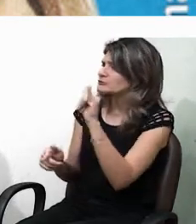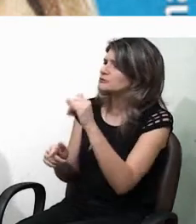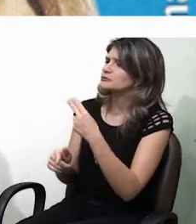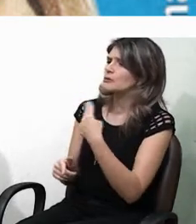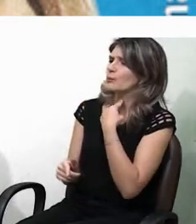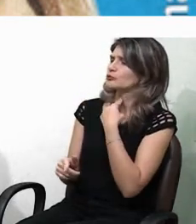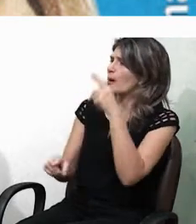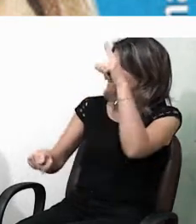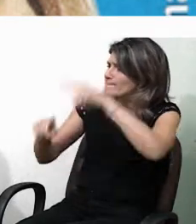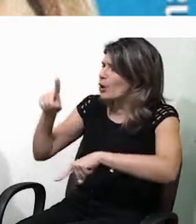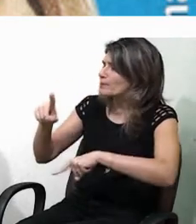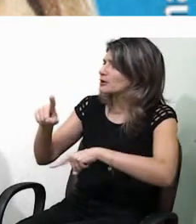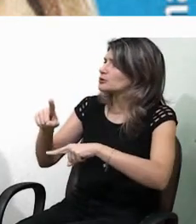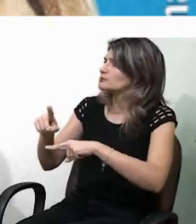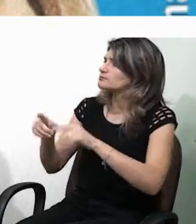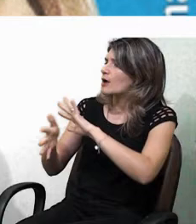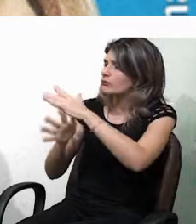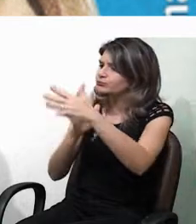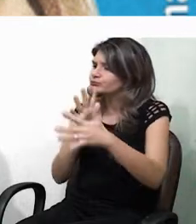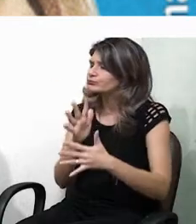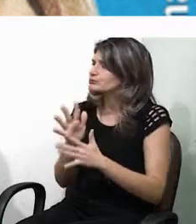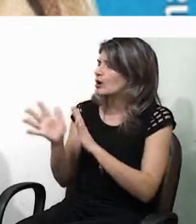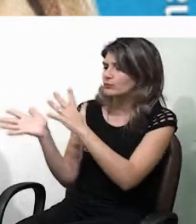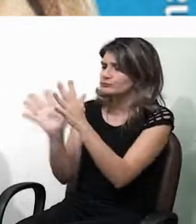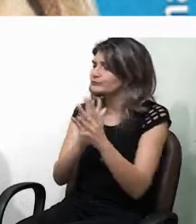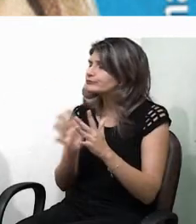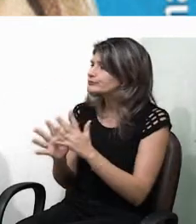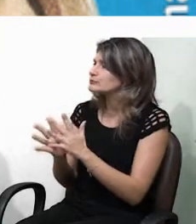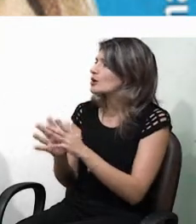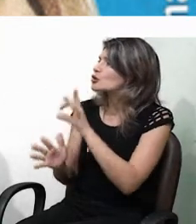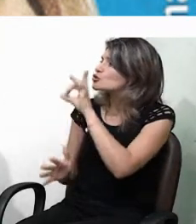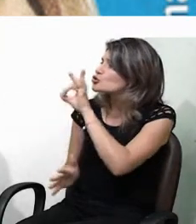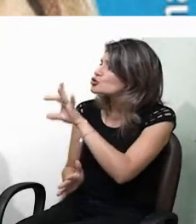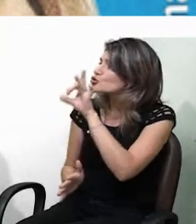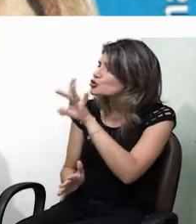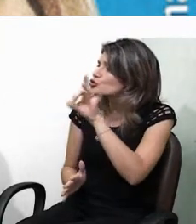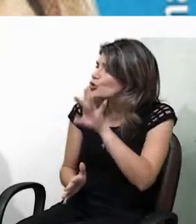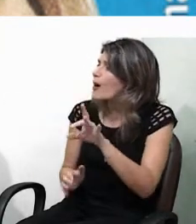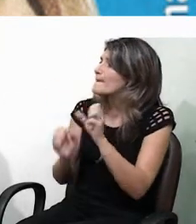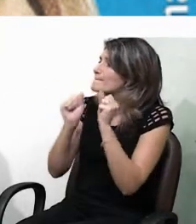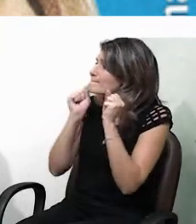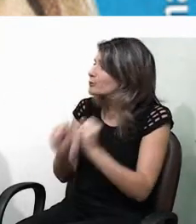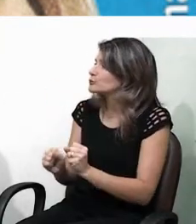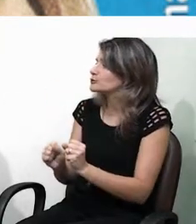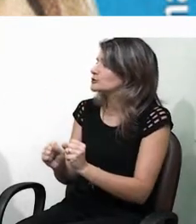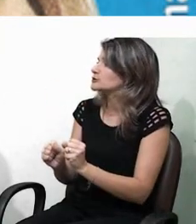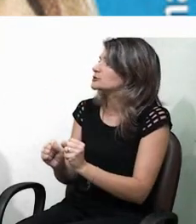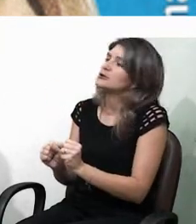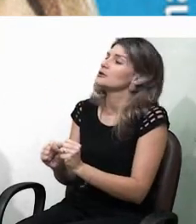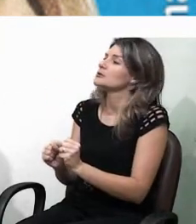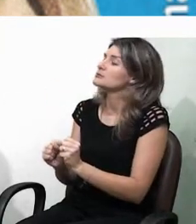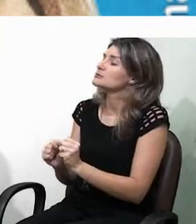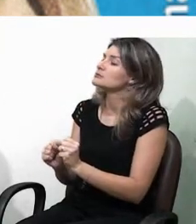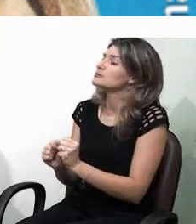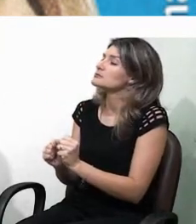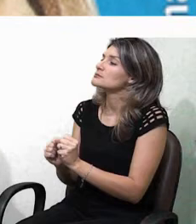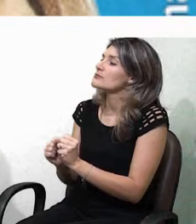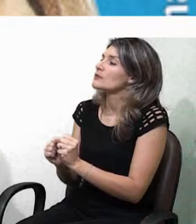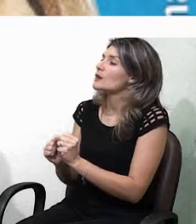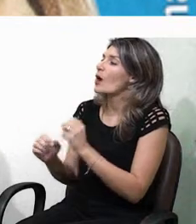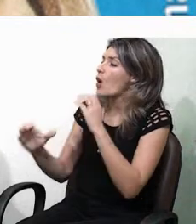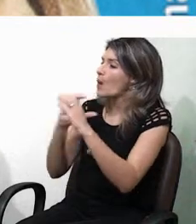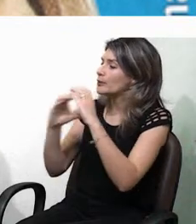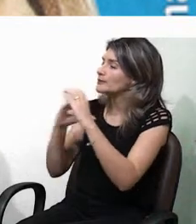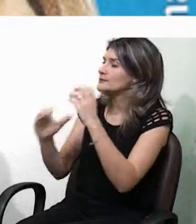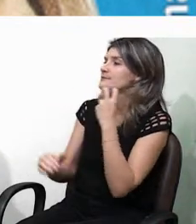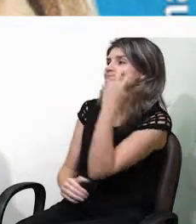anos, porque a língua brasileira de sinais, ela se tornou lei como uma língua oficial da comunidade surda, um